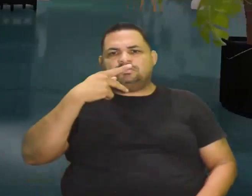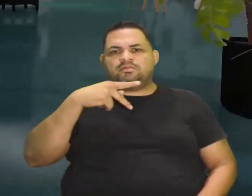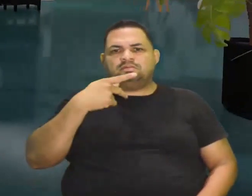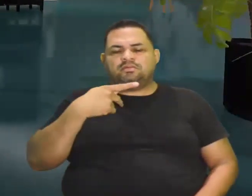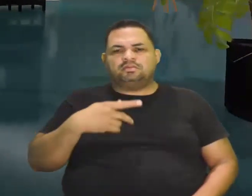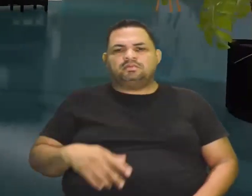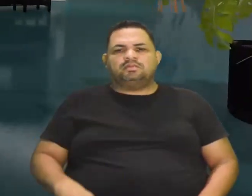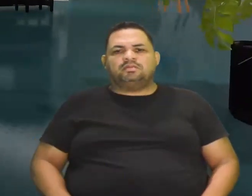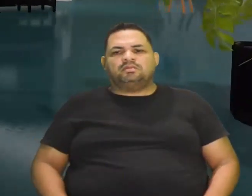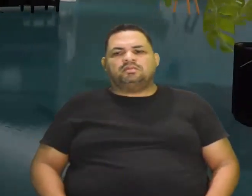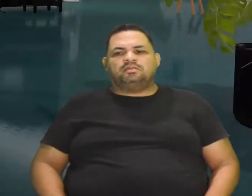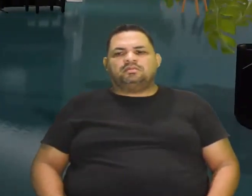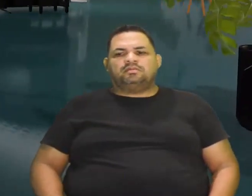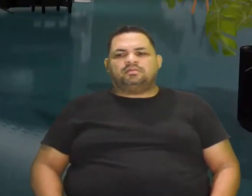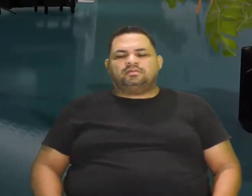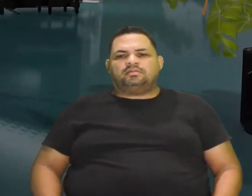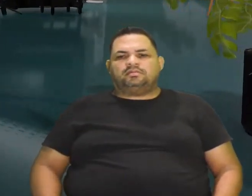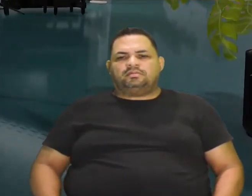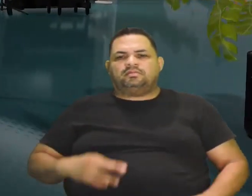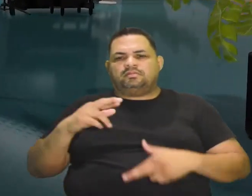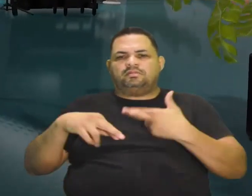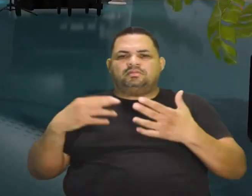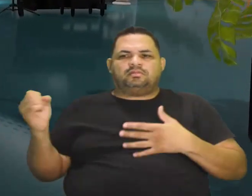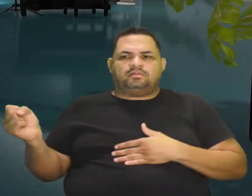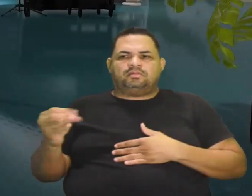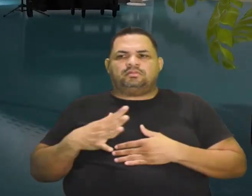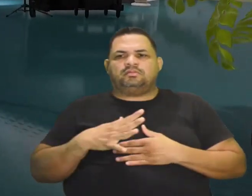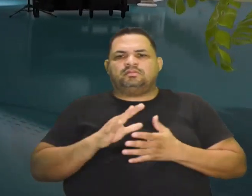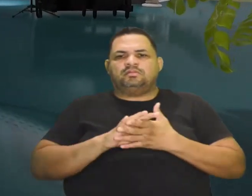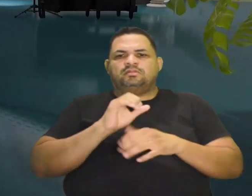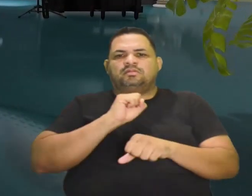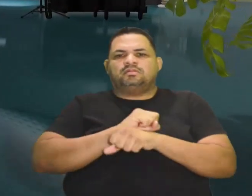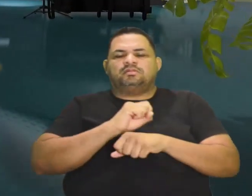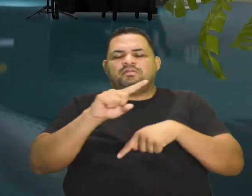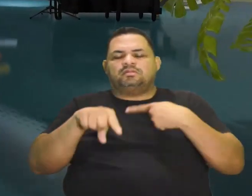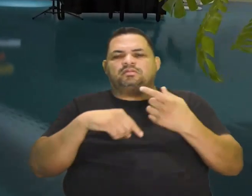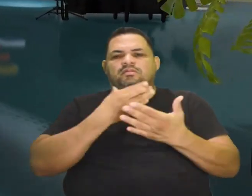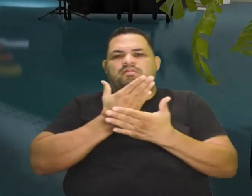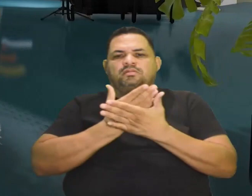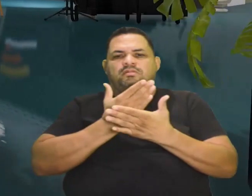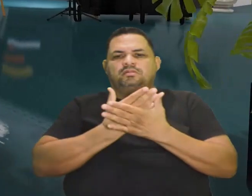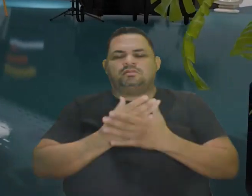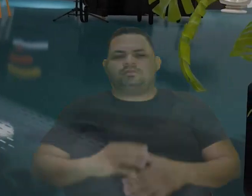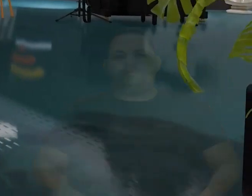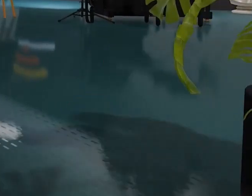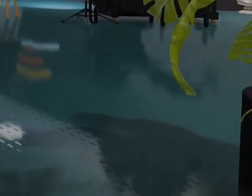o Renascimento. Então, aguardo vocês na próxima aula. Até lá!